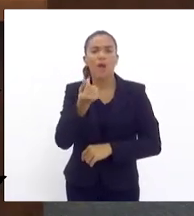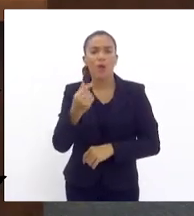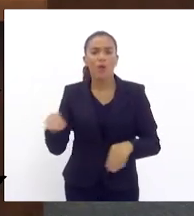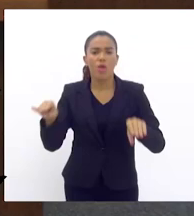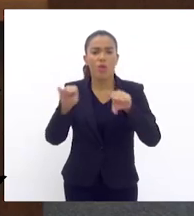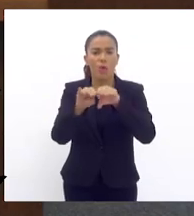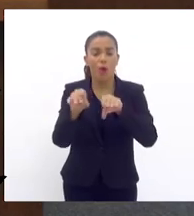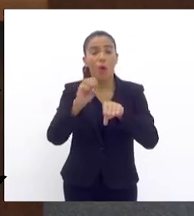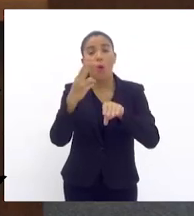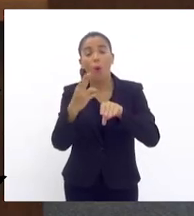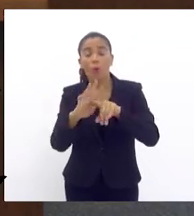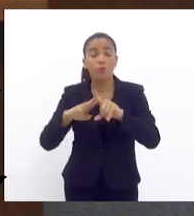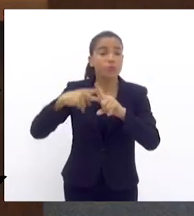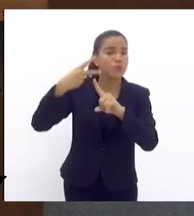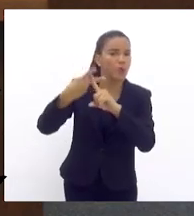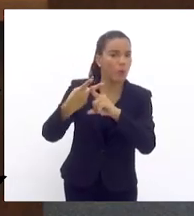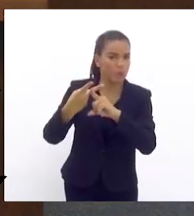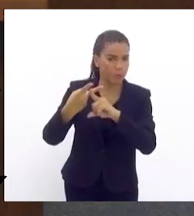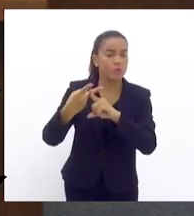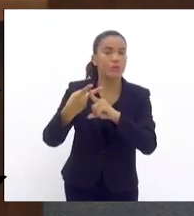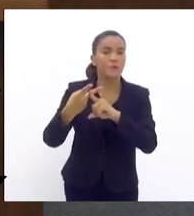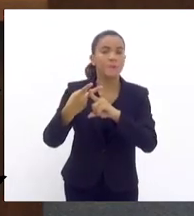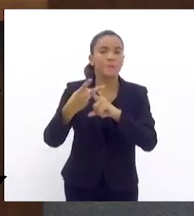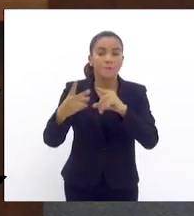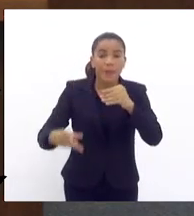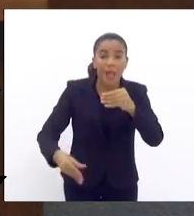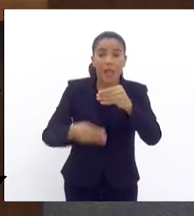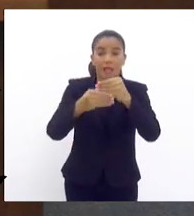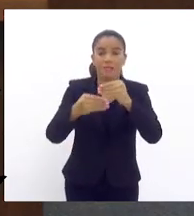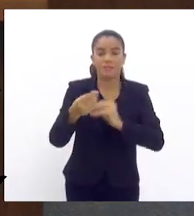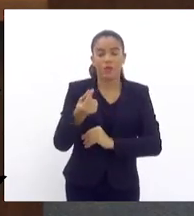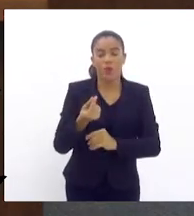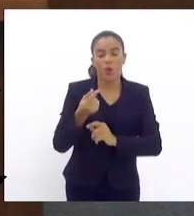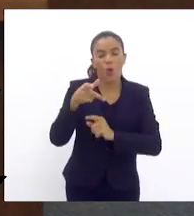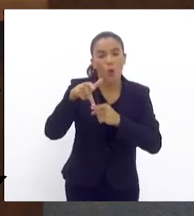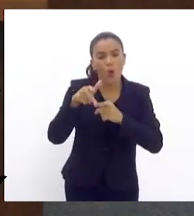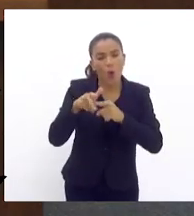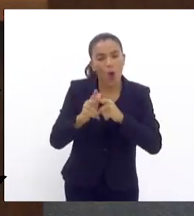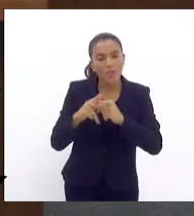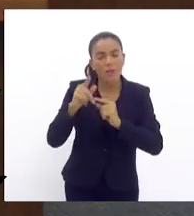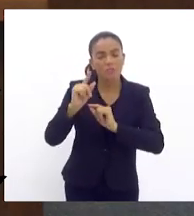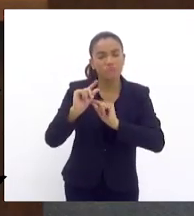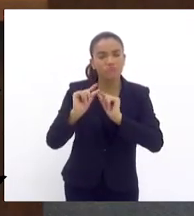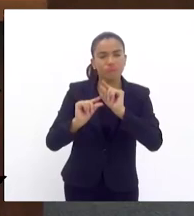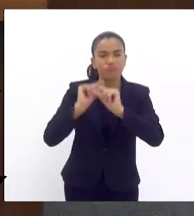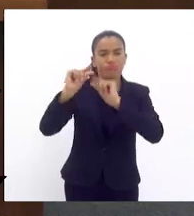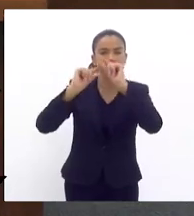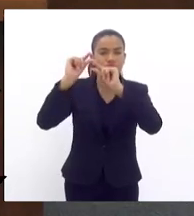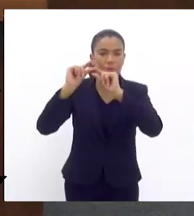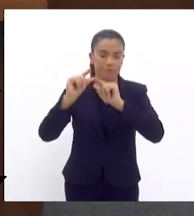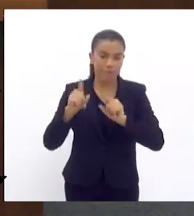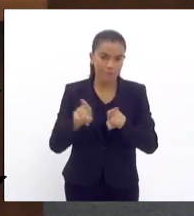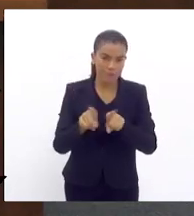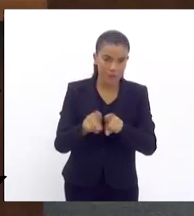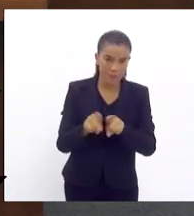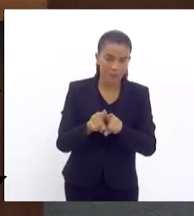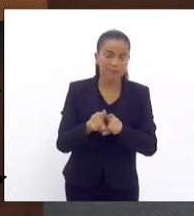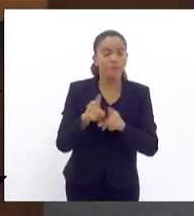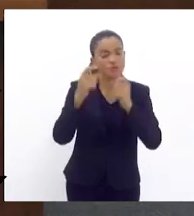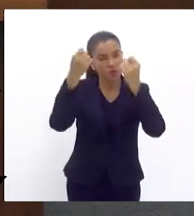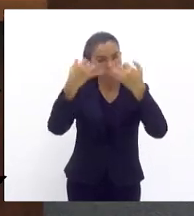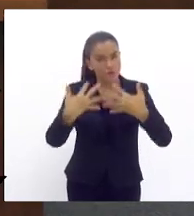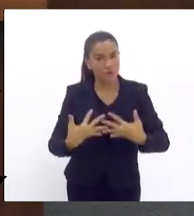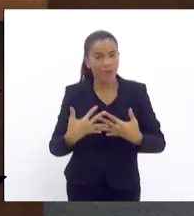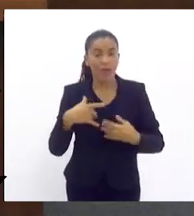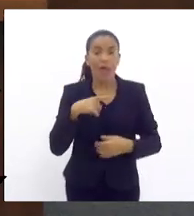dobro do que pagou em excesso, acrescido de correção monetária e juros legais, salvo hipótese de engano justificado.